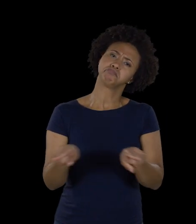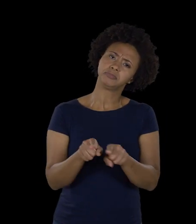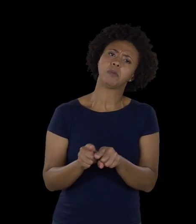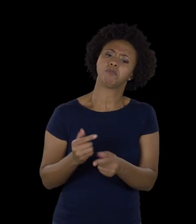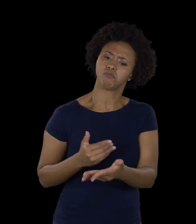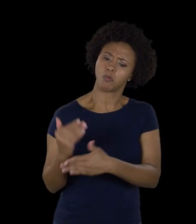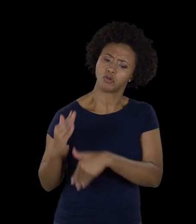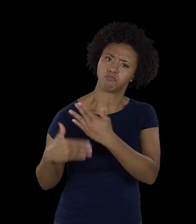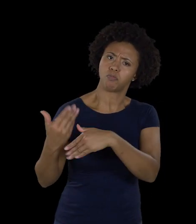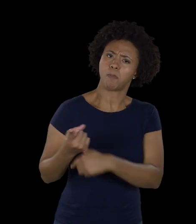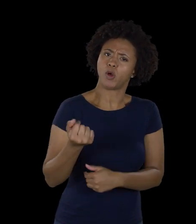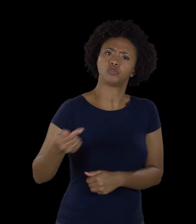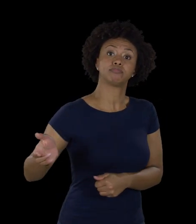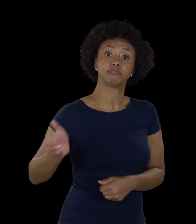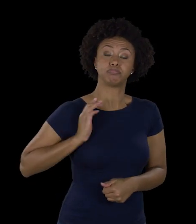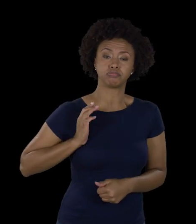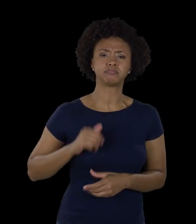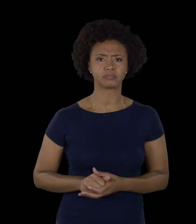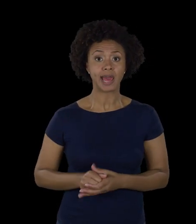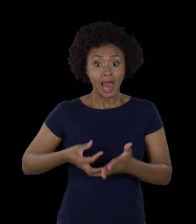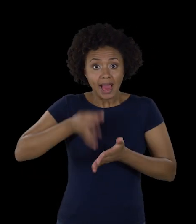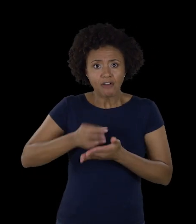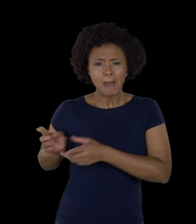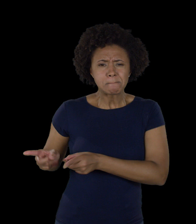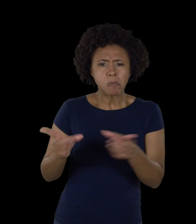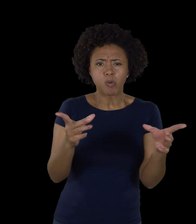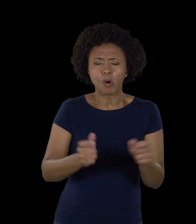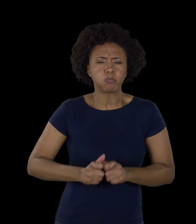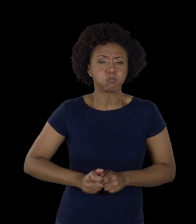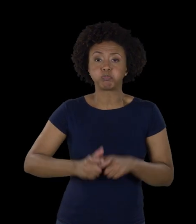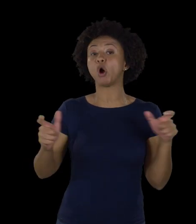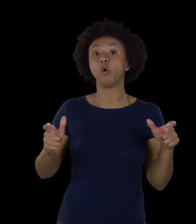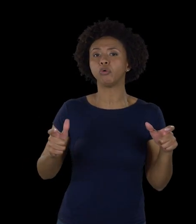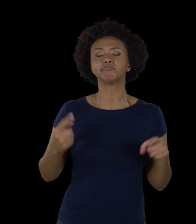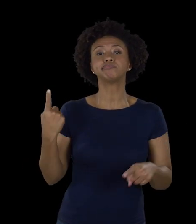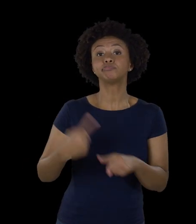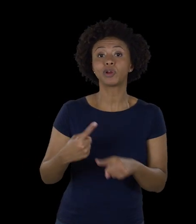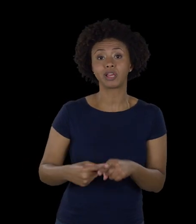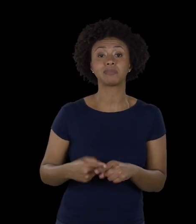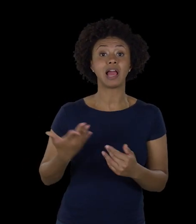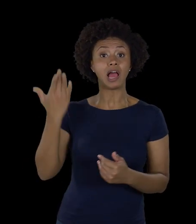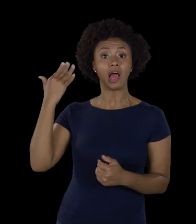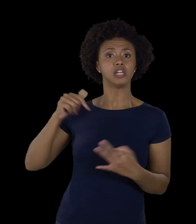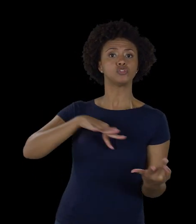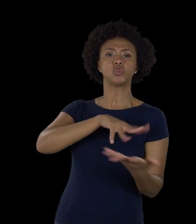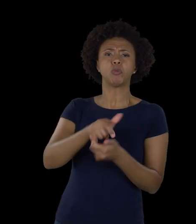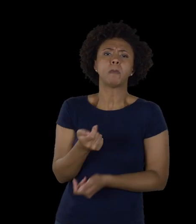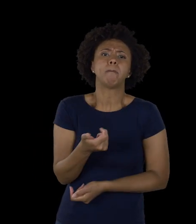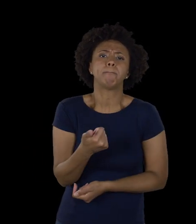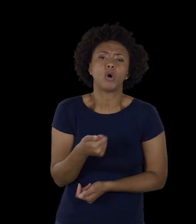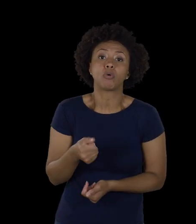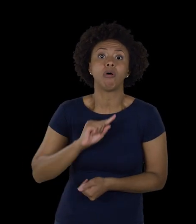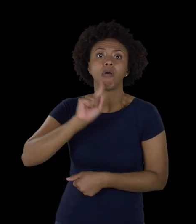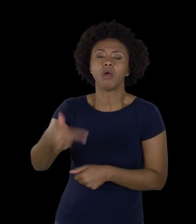capital. A explicação para esse boom da produção cafeeira é que o produto que era um pouco consumido no mundo